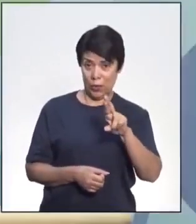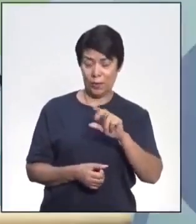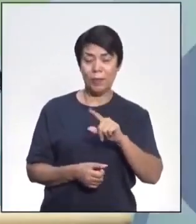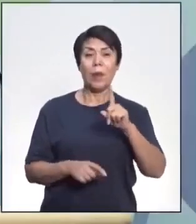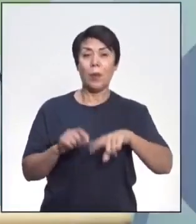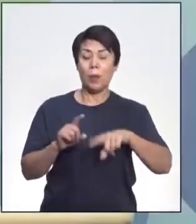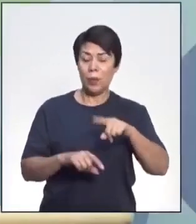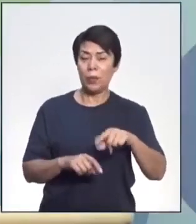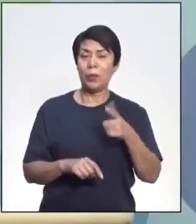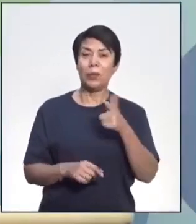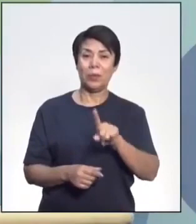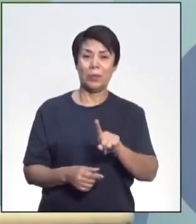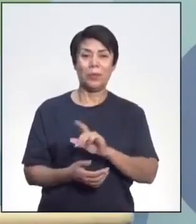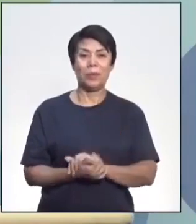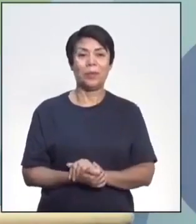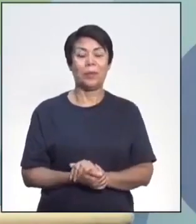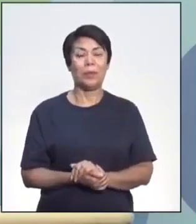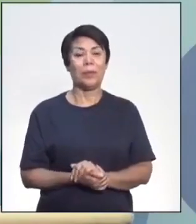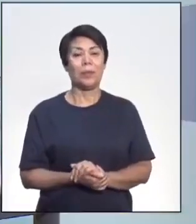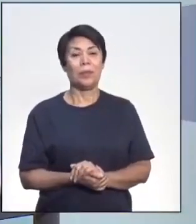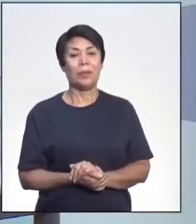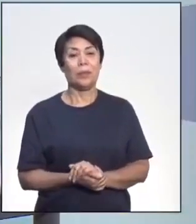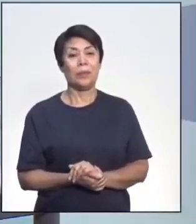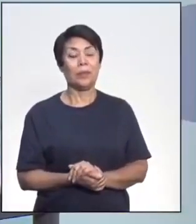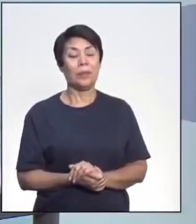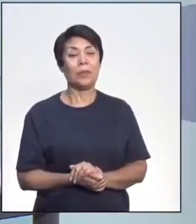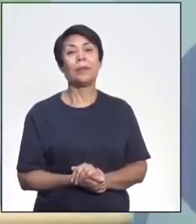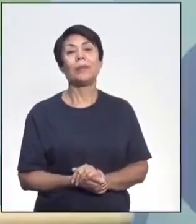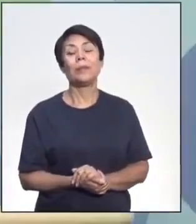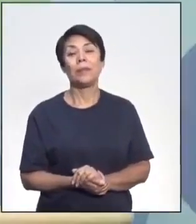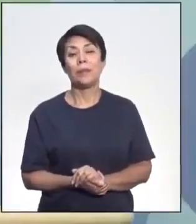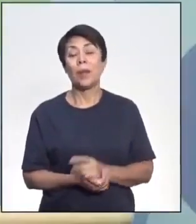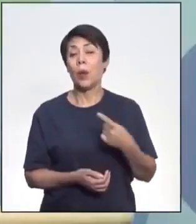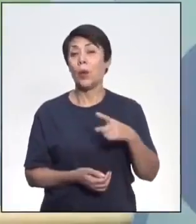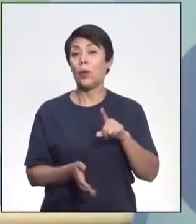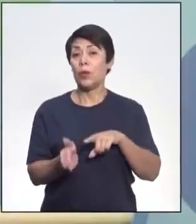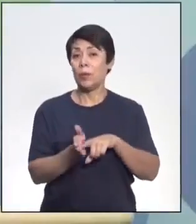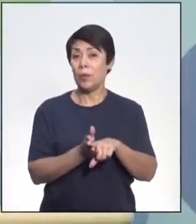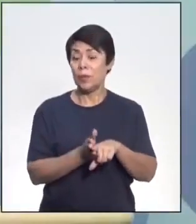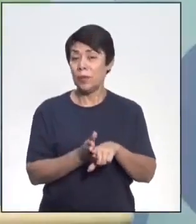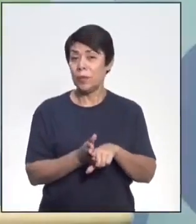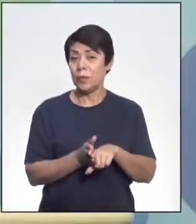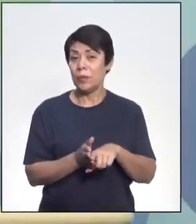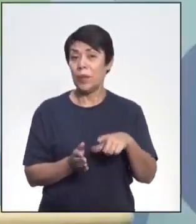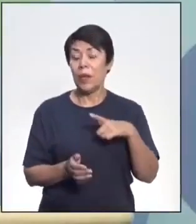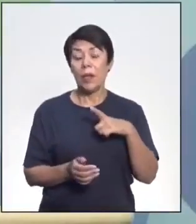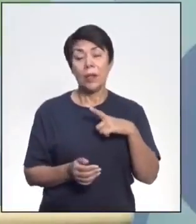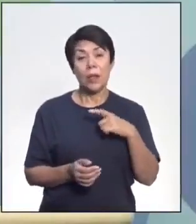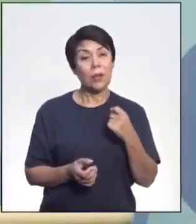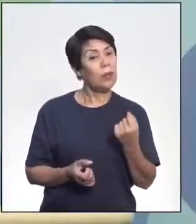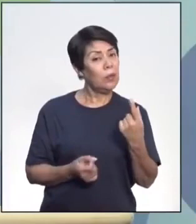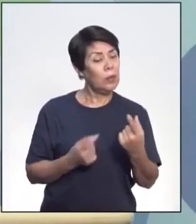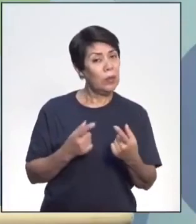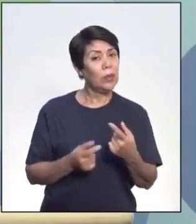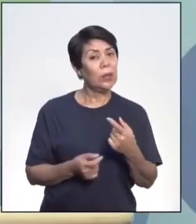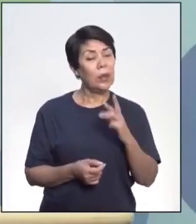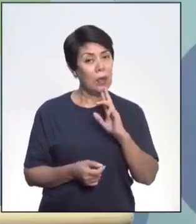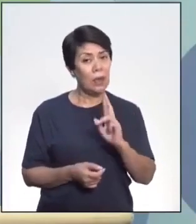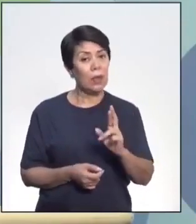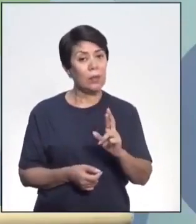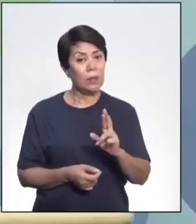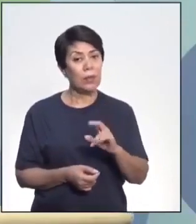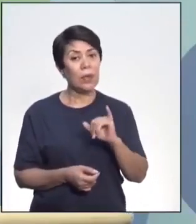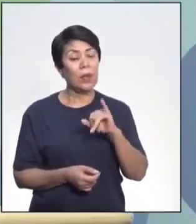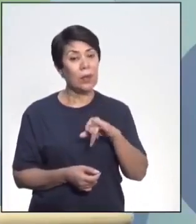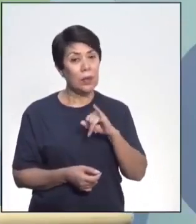professora? Sim, para essa resposta... Não, para a segunda, né? Não, para a última, a gente teve até que uma quantidade boa de alunos